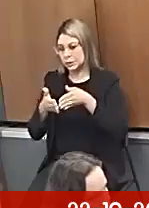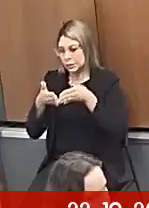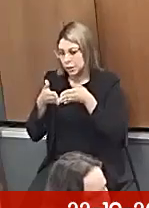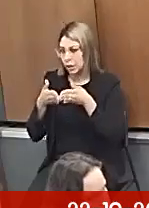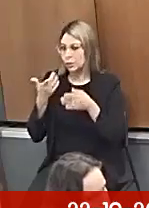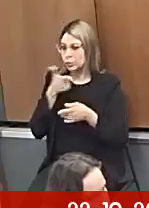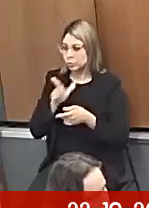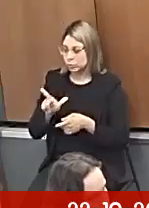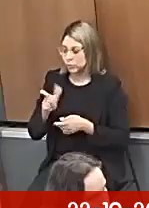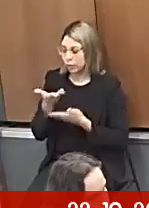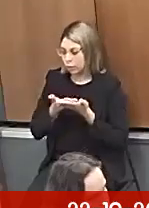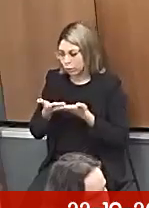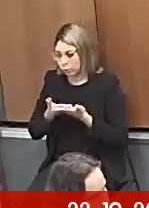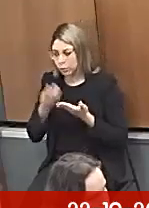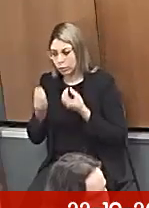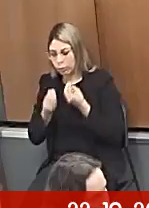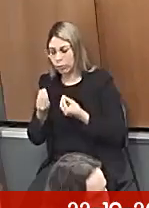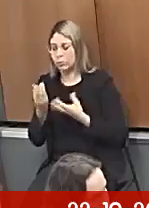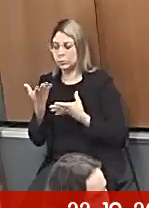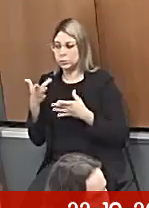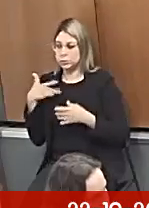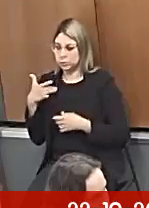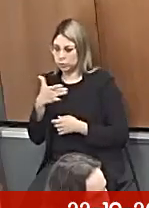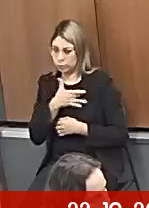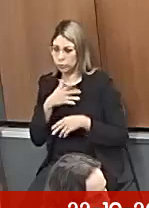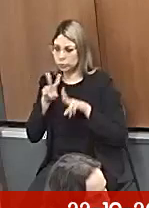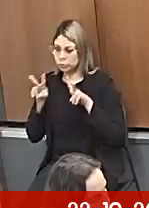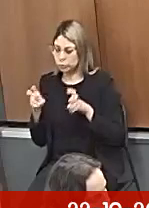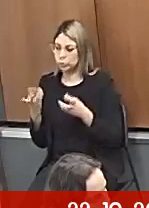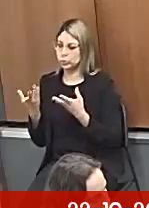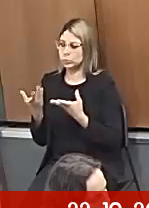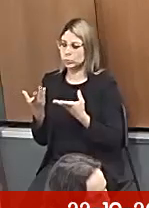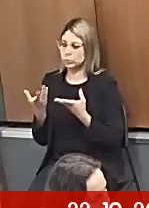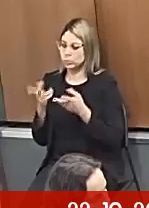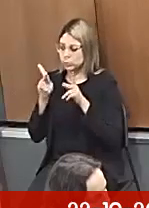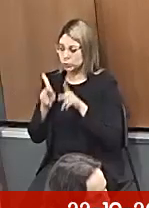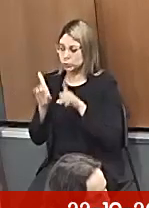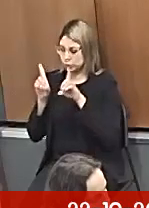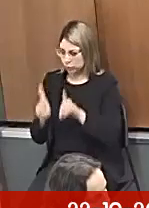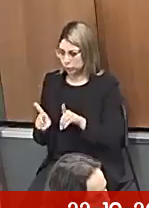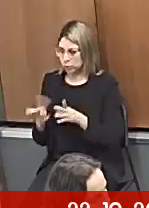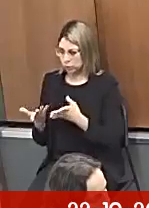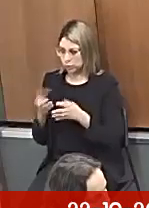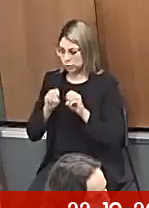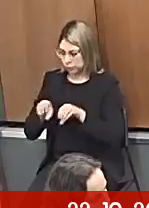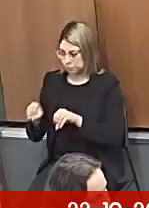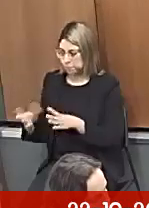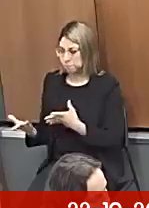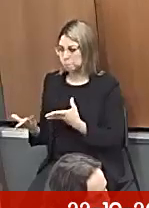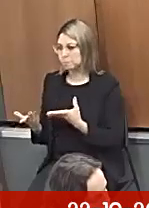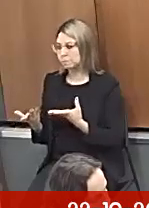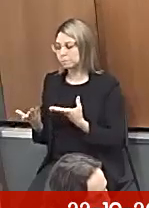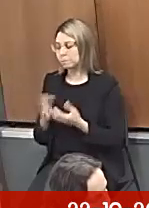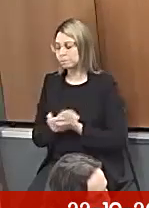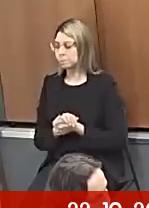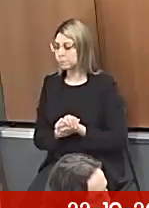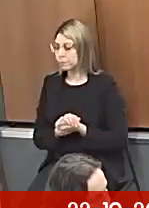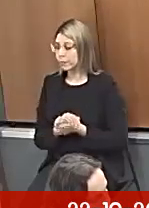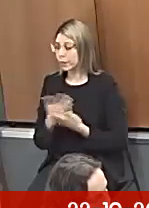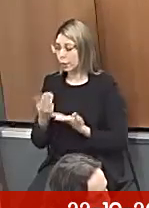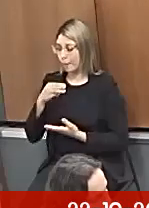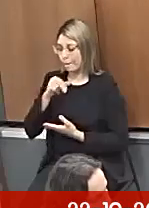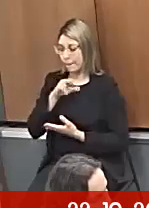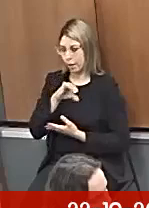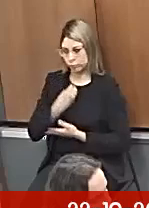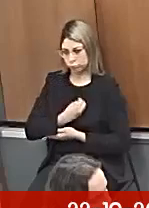saúde e os reflexos dessa situação sobre a oferta de ensino para a pessoa com deficiência. Então, o